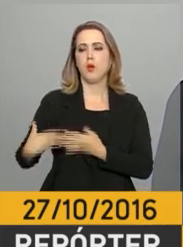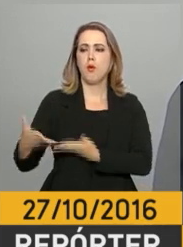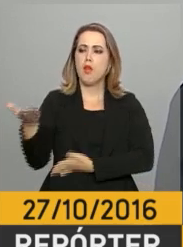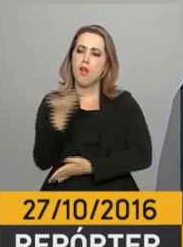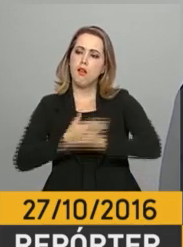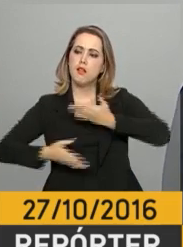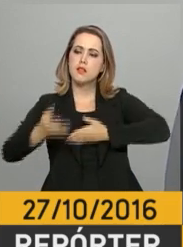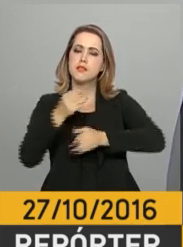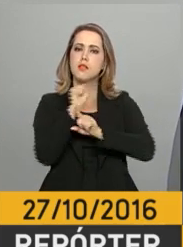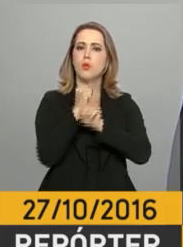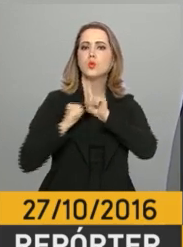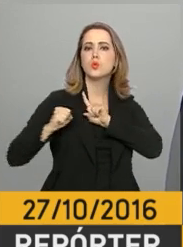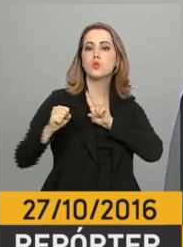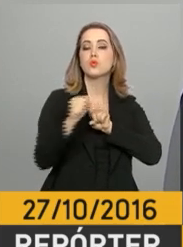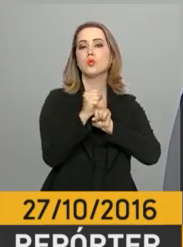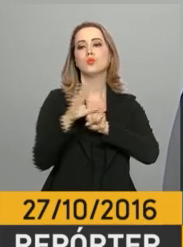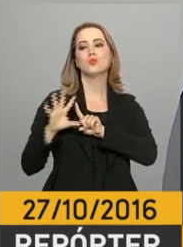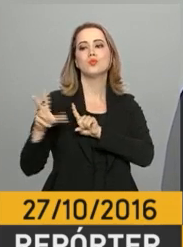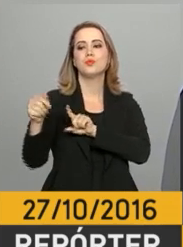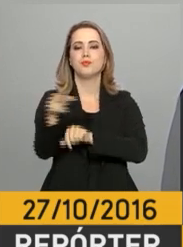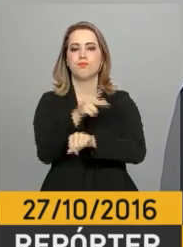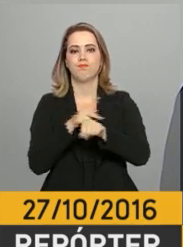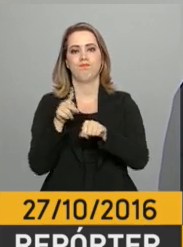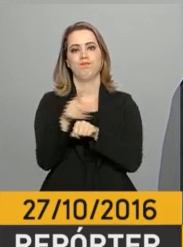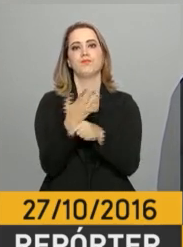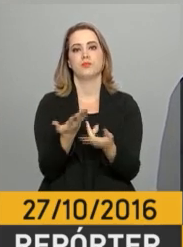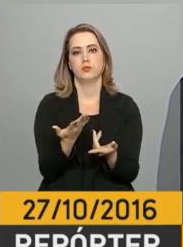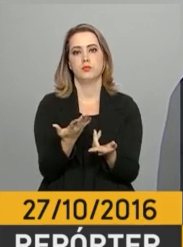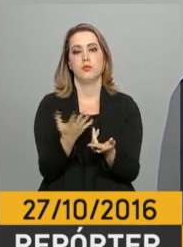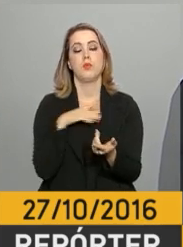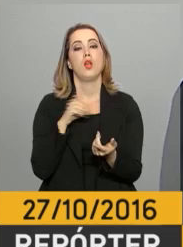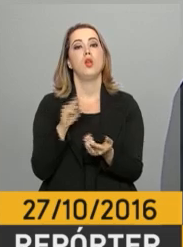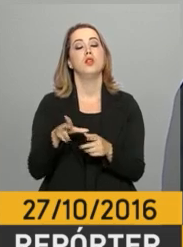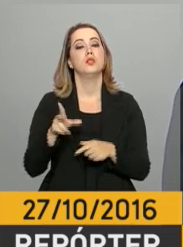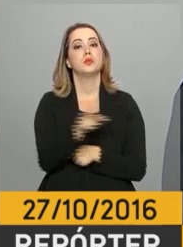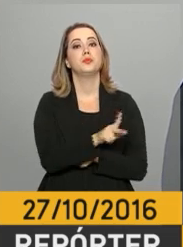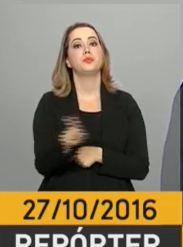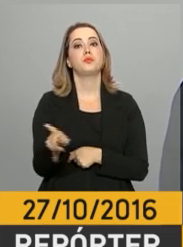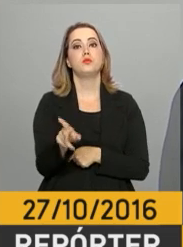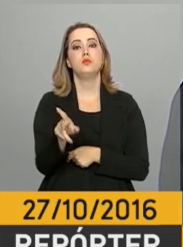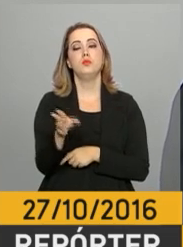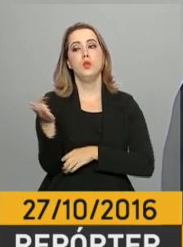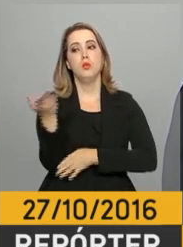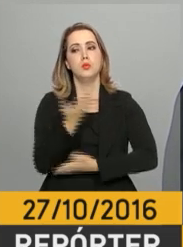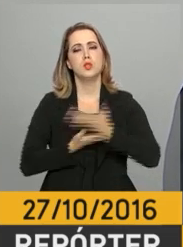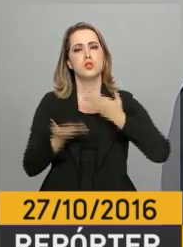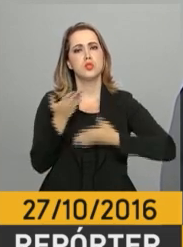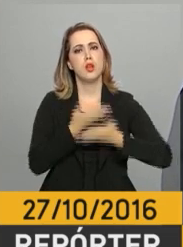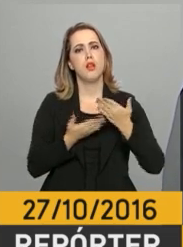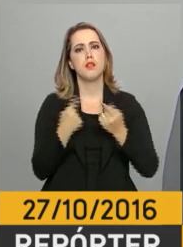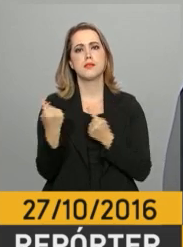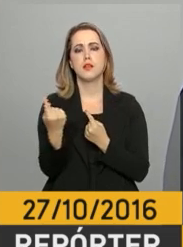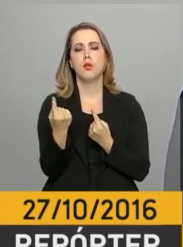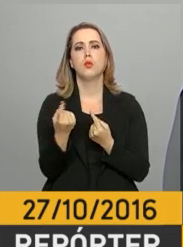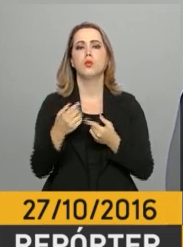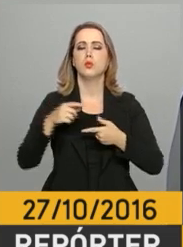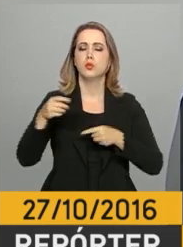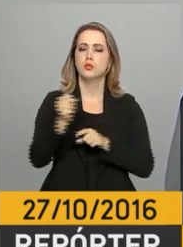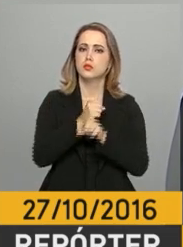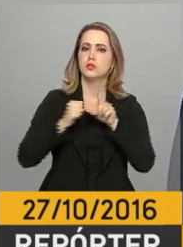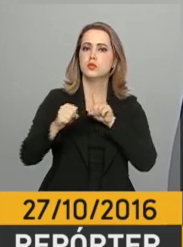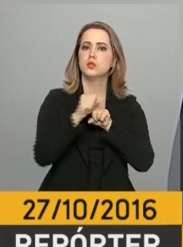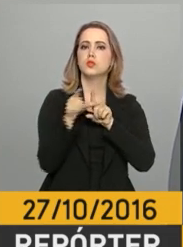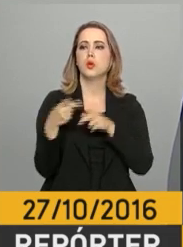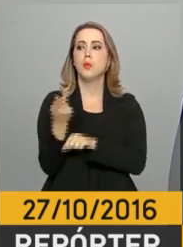países e ao presidir as relações sociais o que busca é o equilíbrio o que